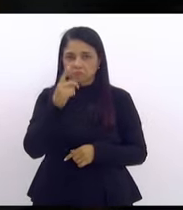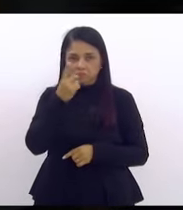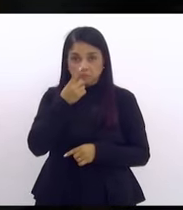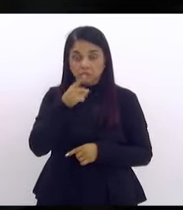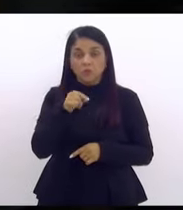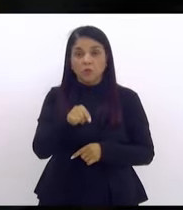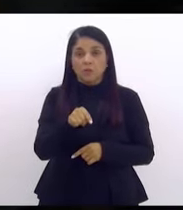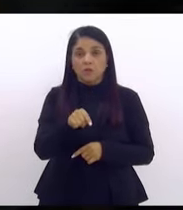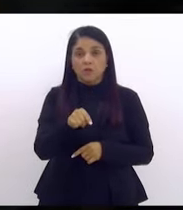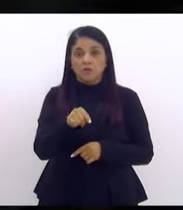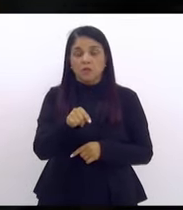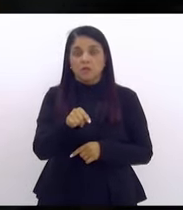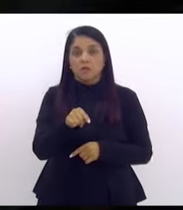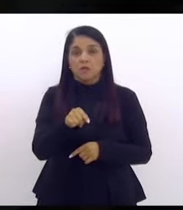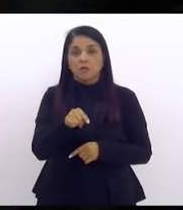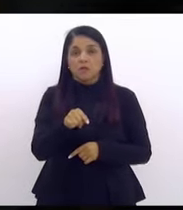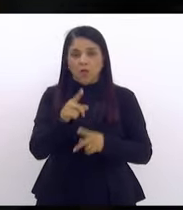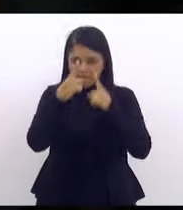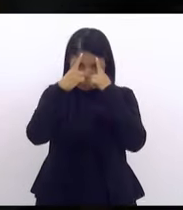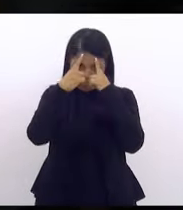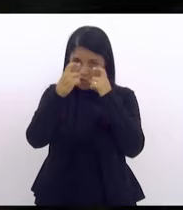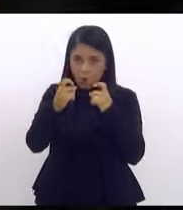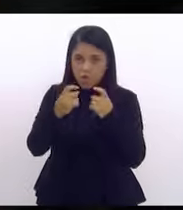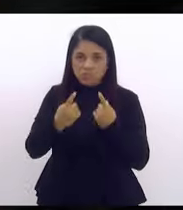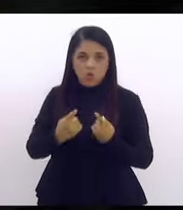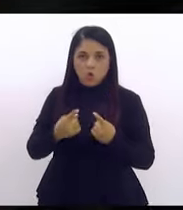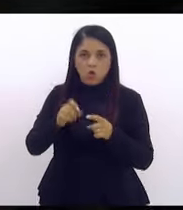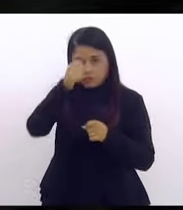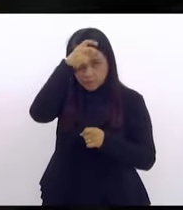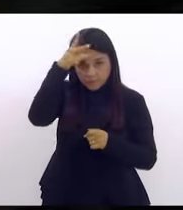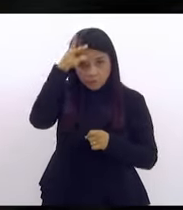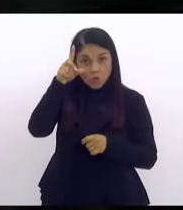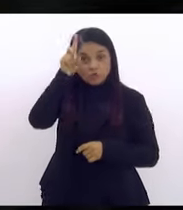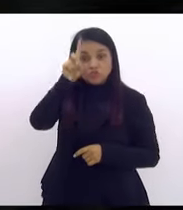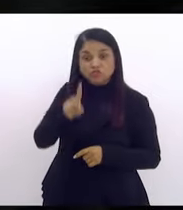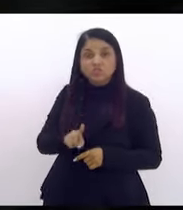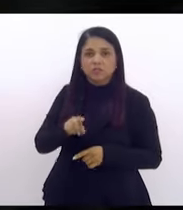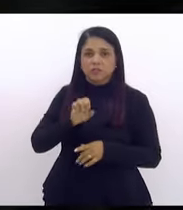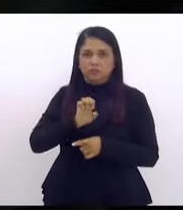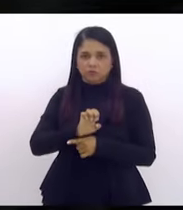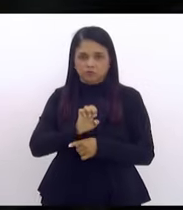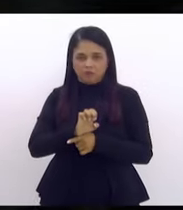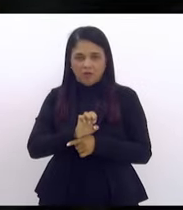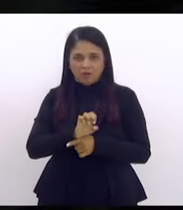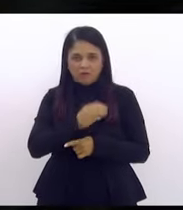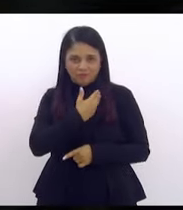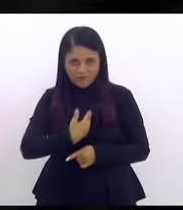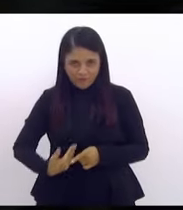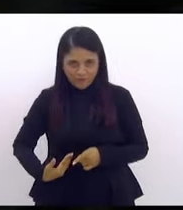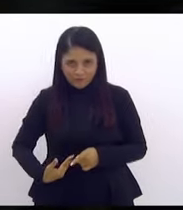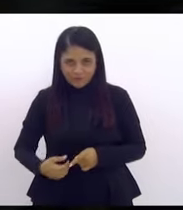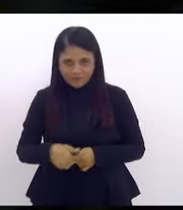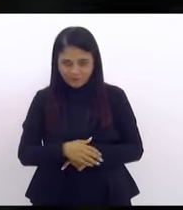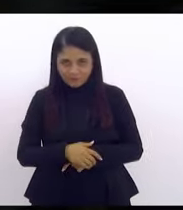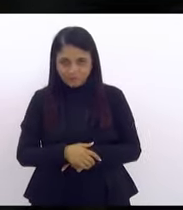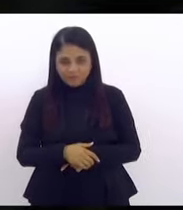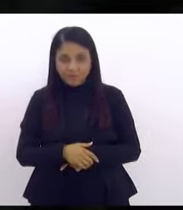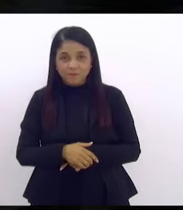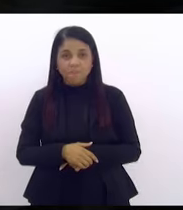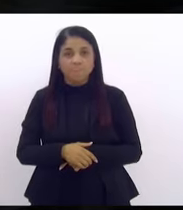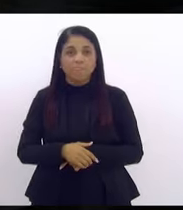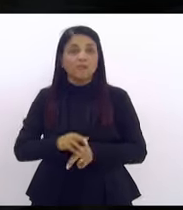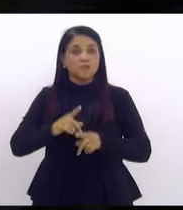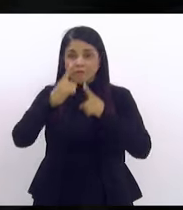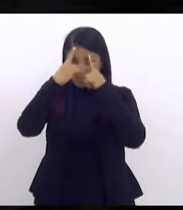trata de uma violência à prefeitura, mas sim de um direito do Estado, do governo do Estado do Rio de Janeiro. Muito menos se trata de